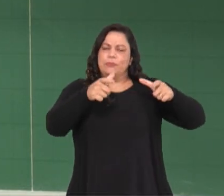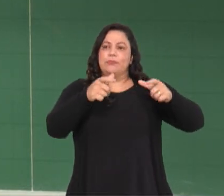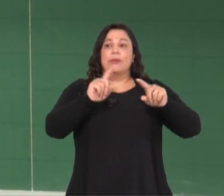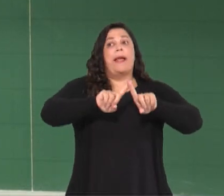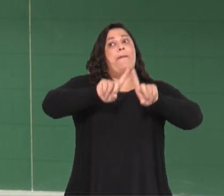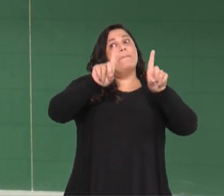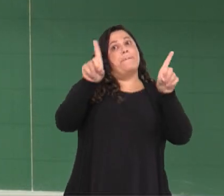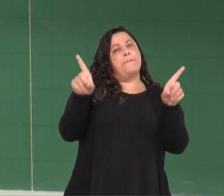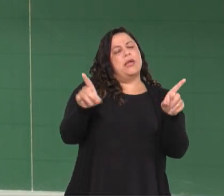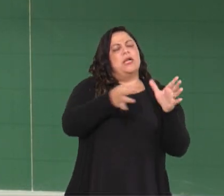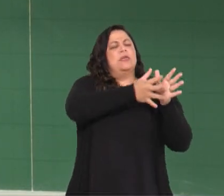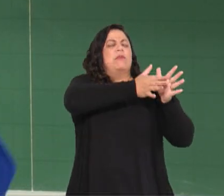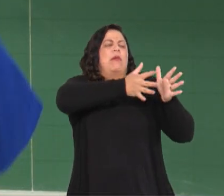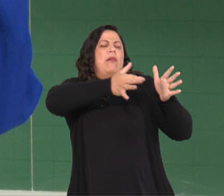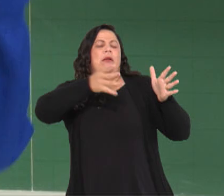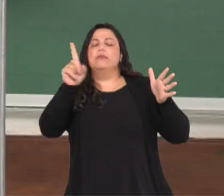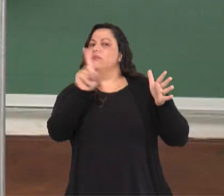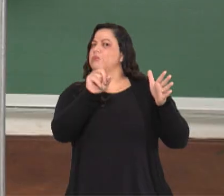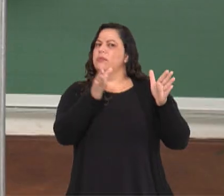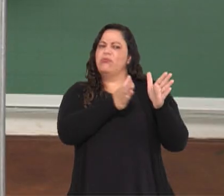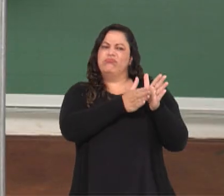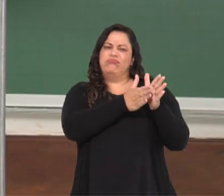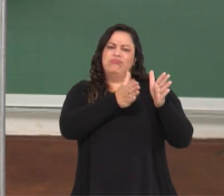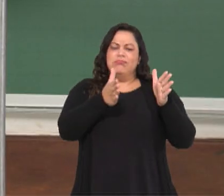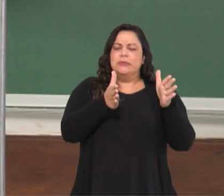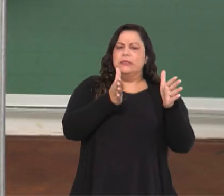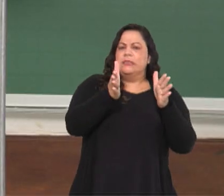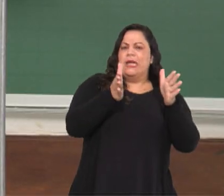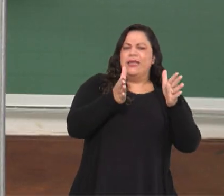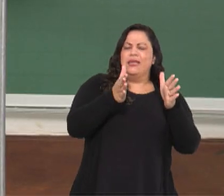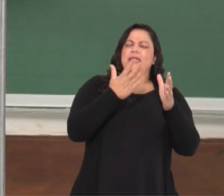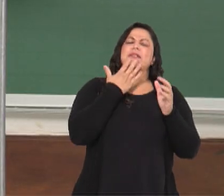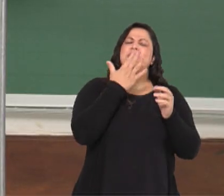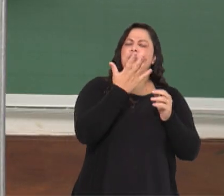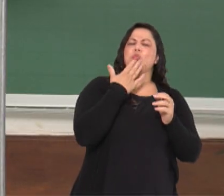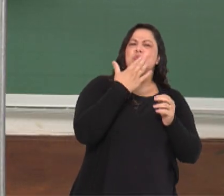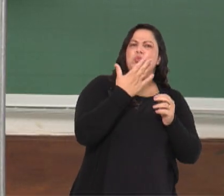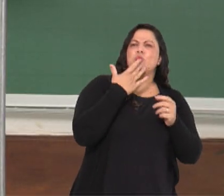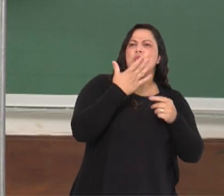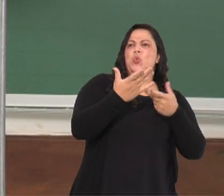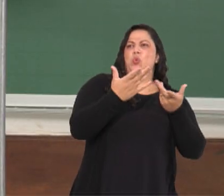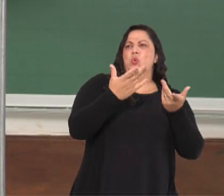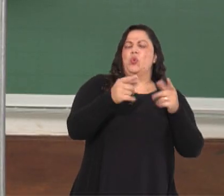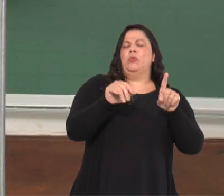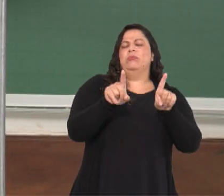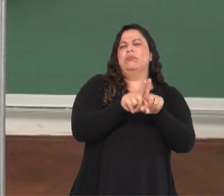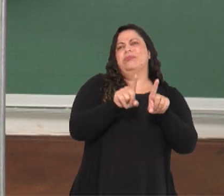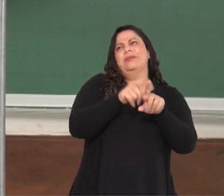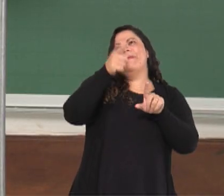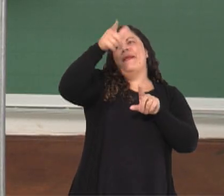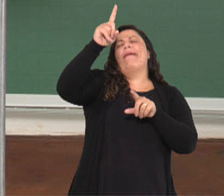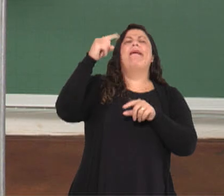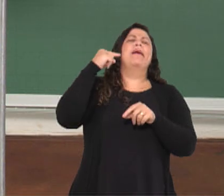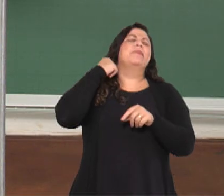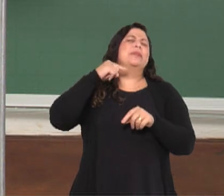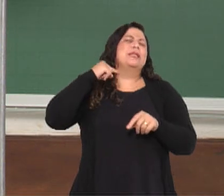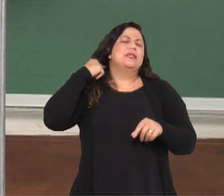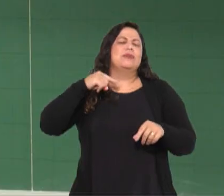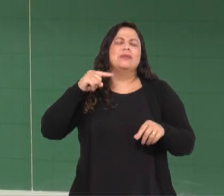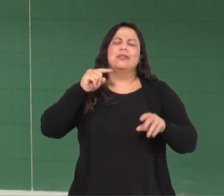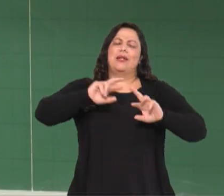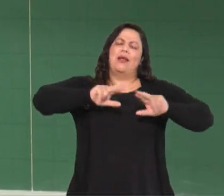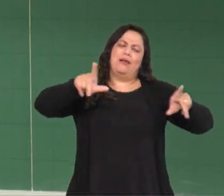muito extenso, porque depois descobriu-se ouro lá nas Minas Gerais, né? Então, aí houve um deslocamento